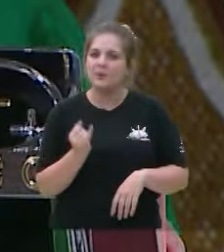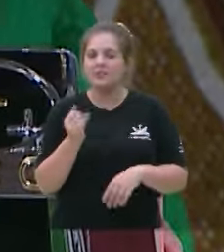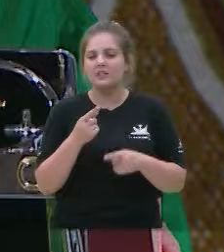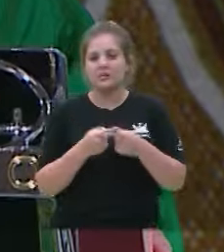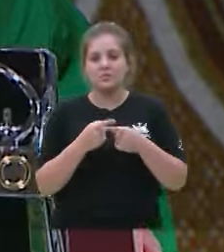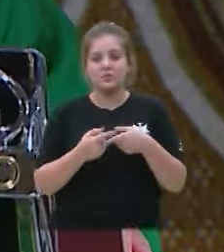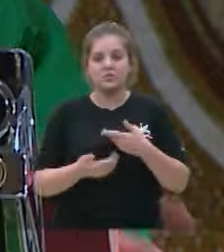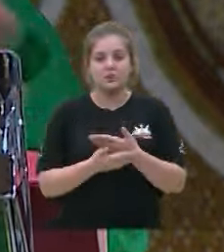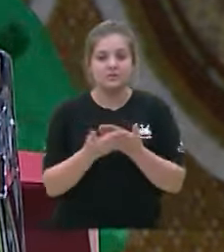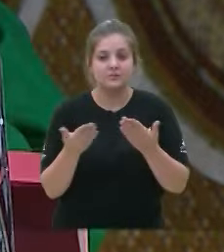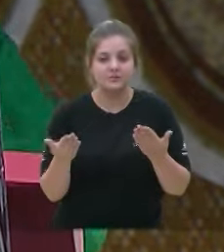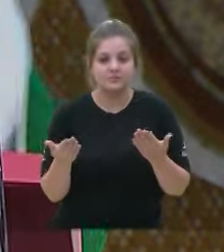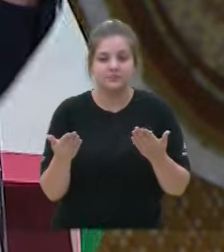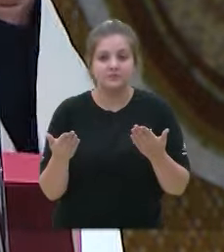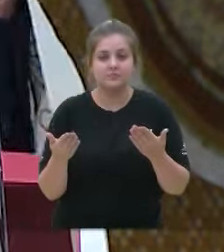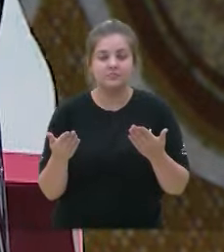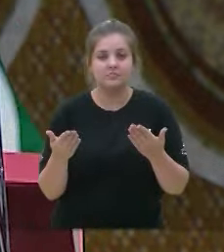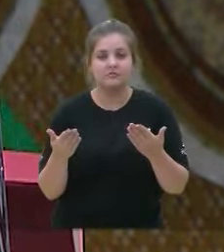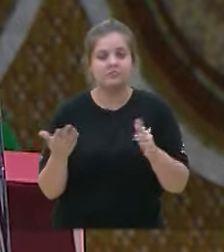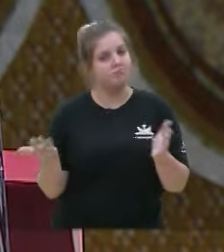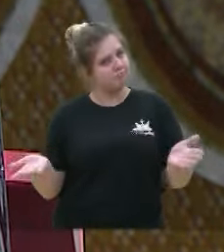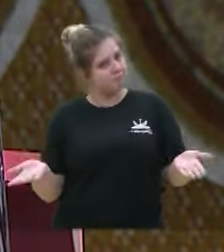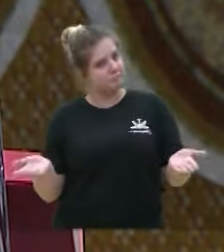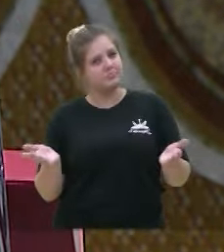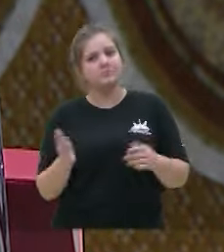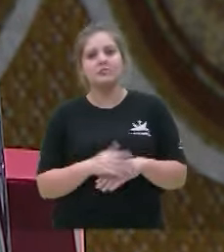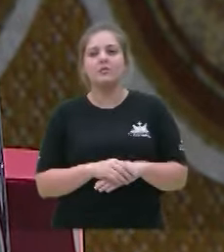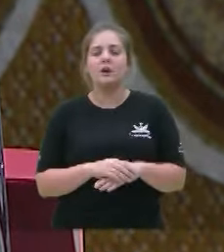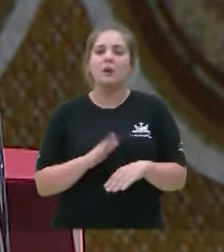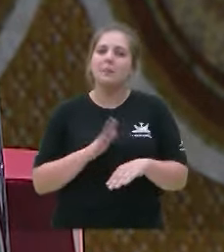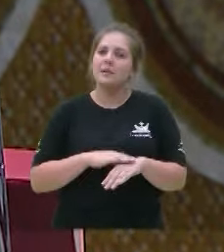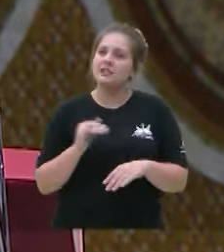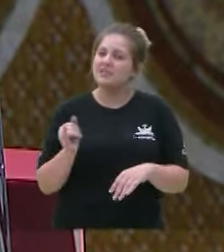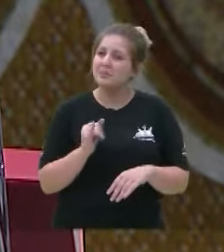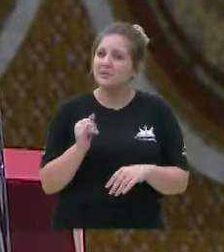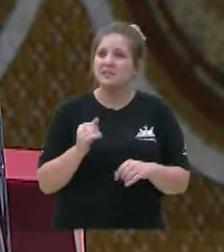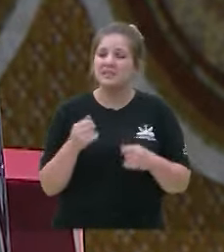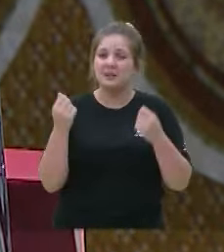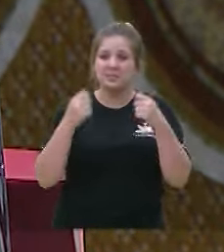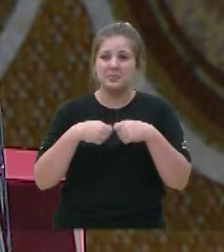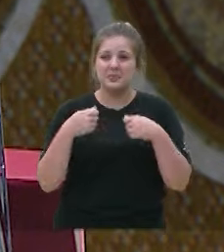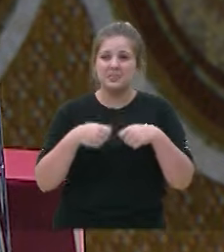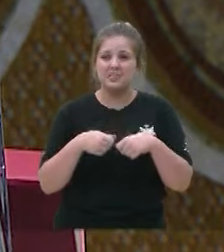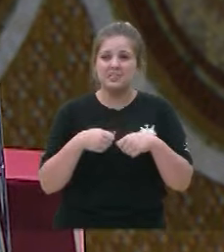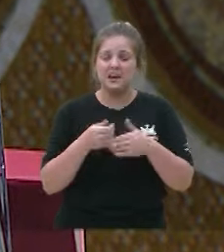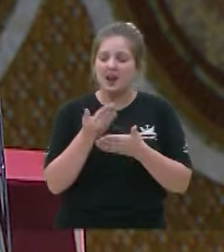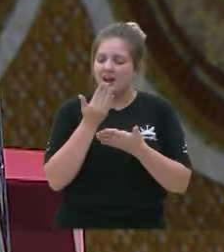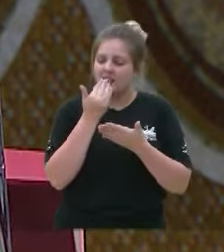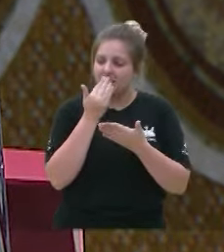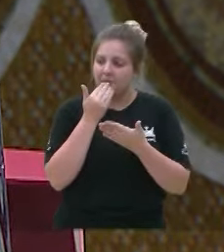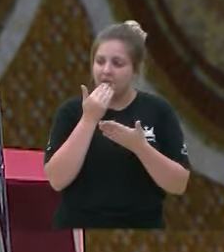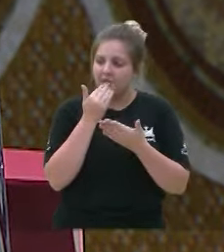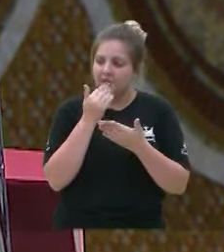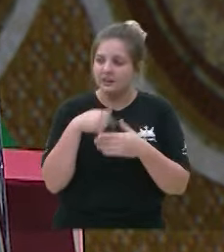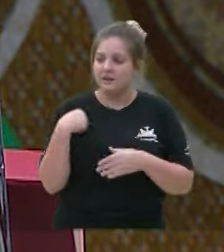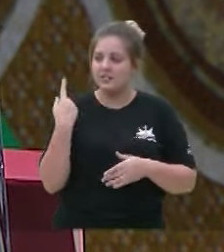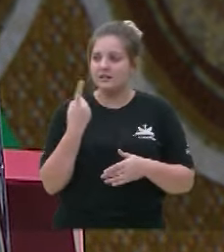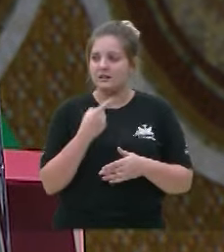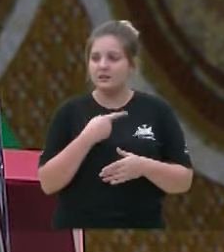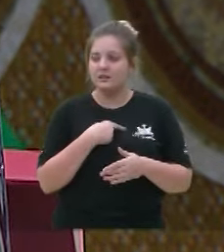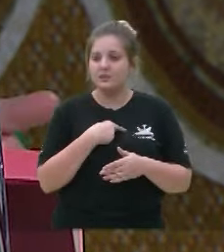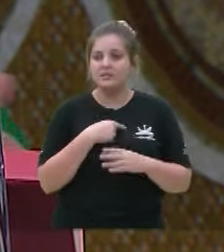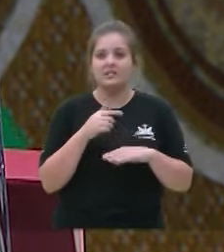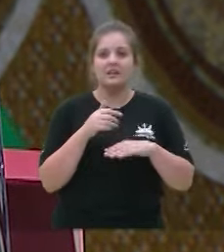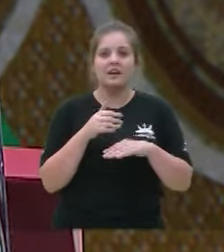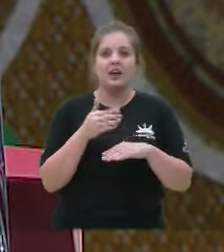você o essencial deve ser amados alimentar a nossa